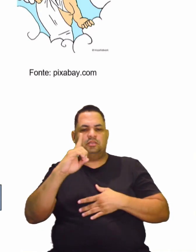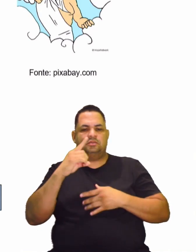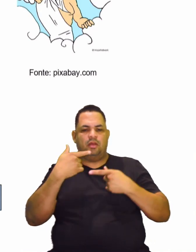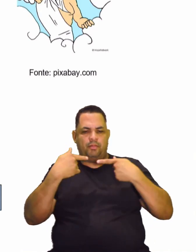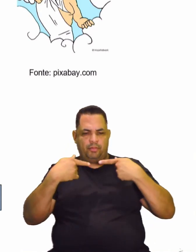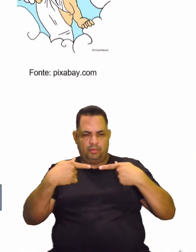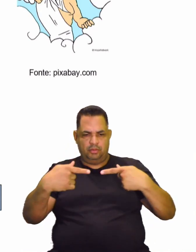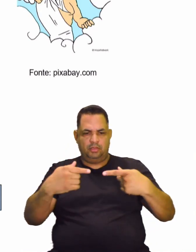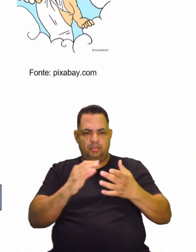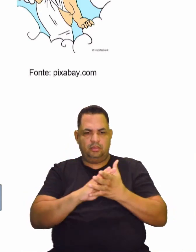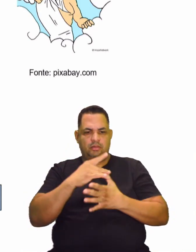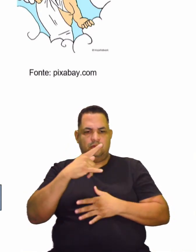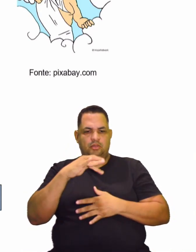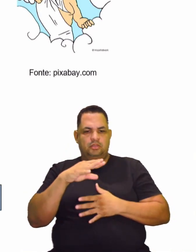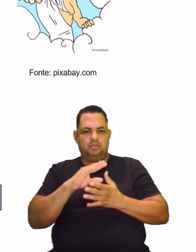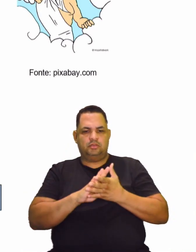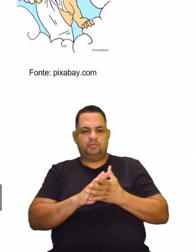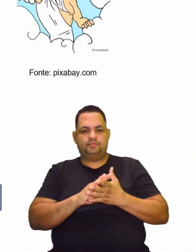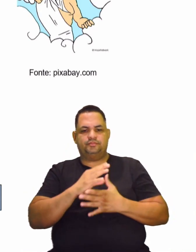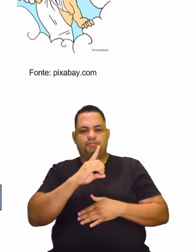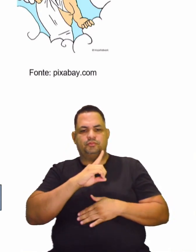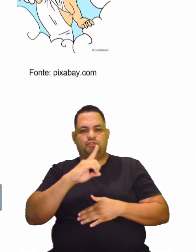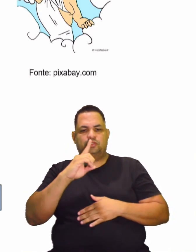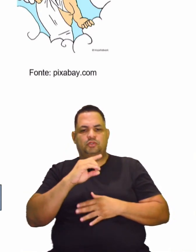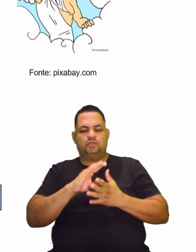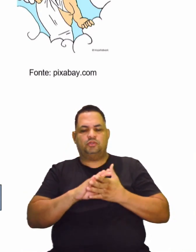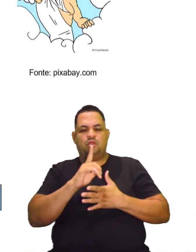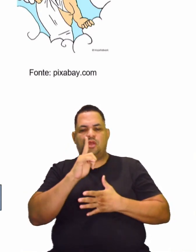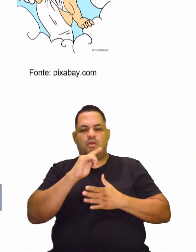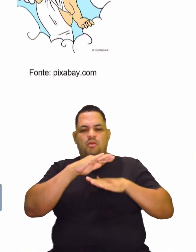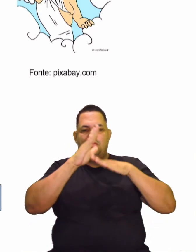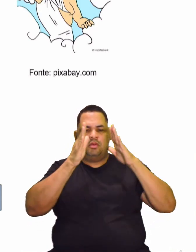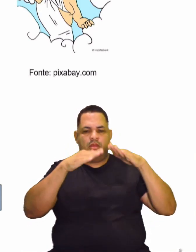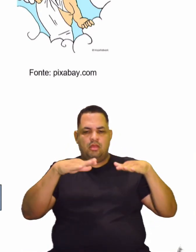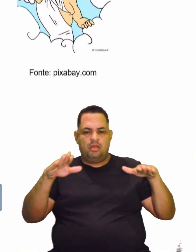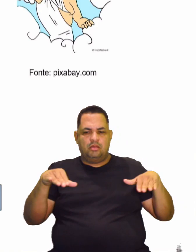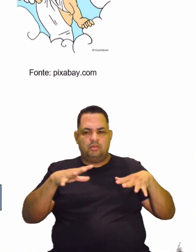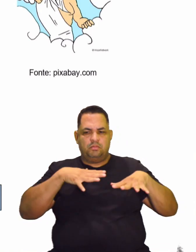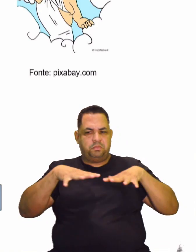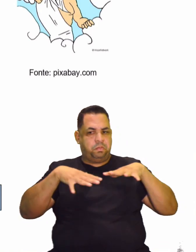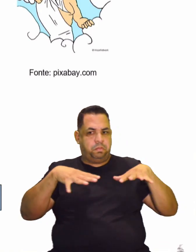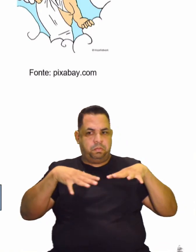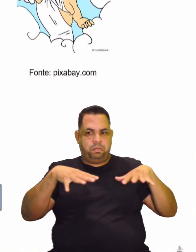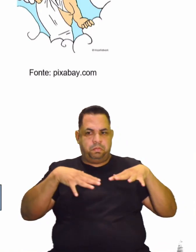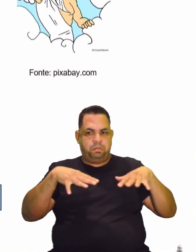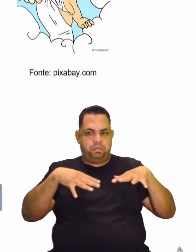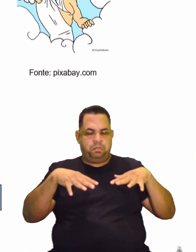Poseidon, deus do mar e dos terremotos. Muito bem.